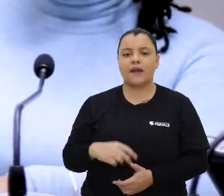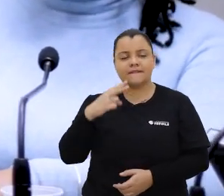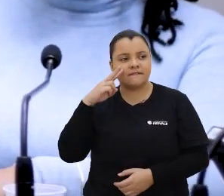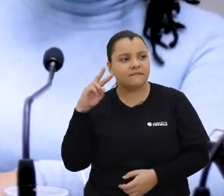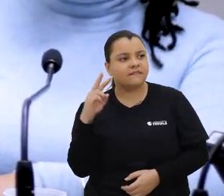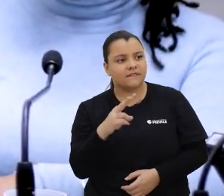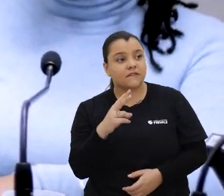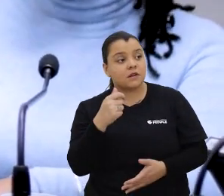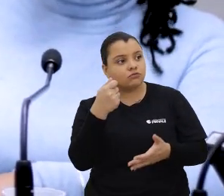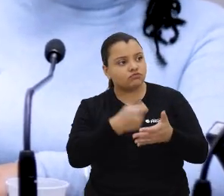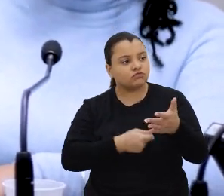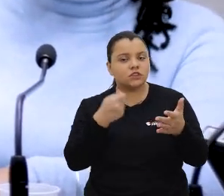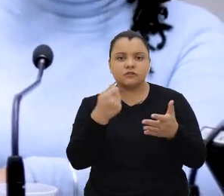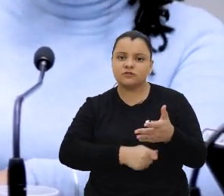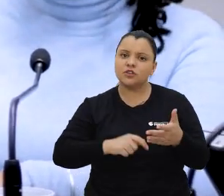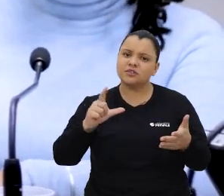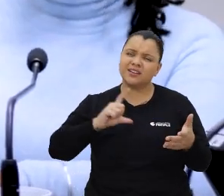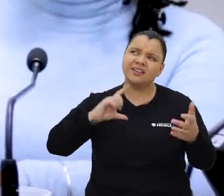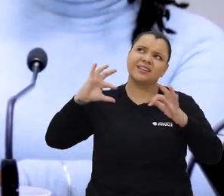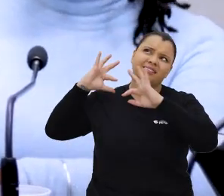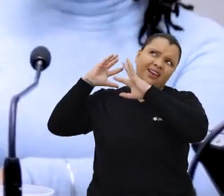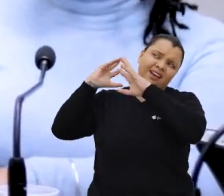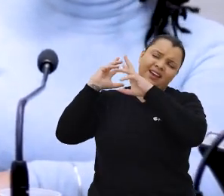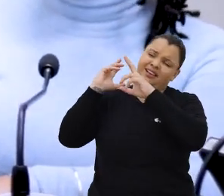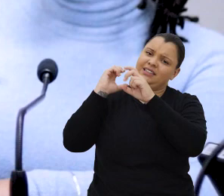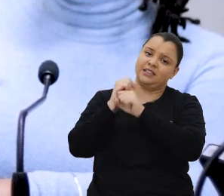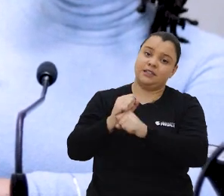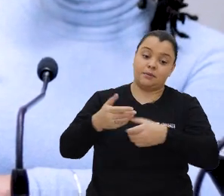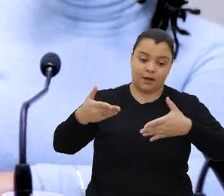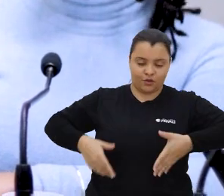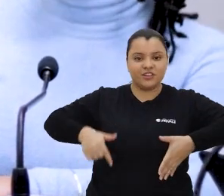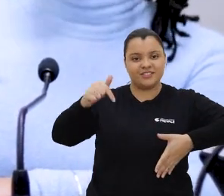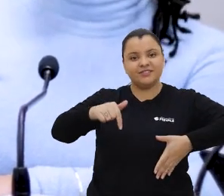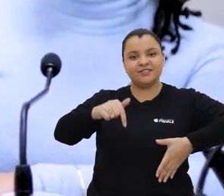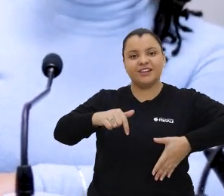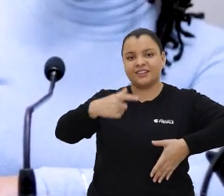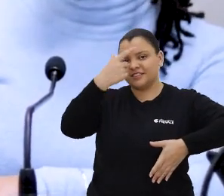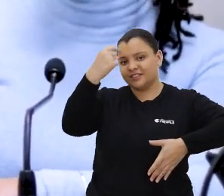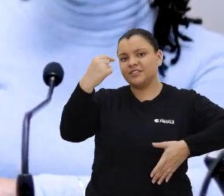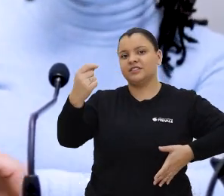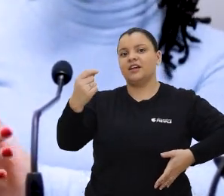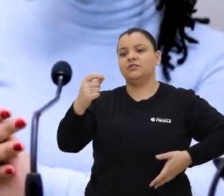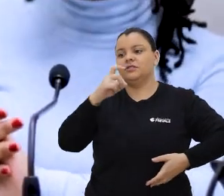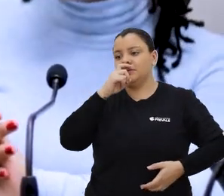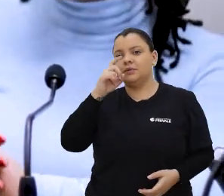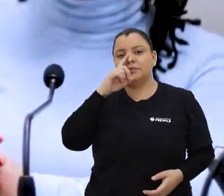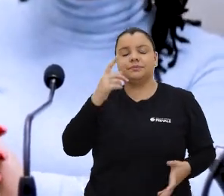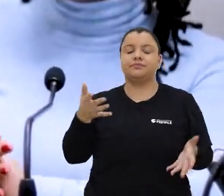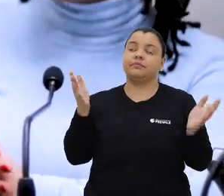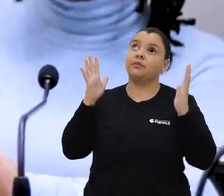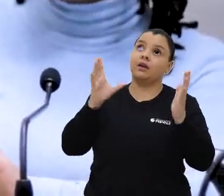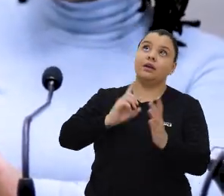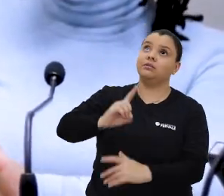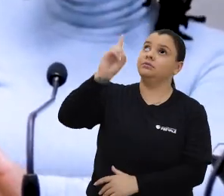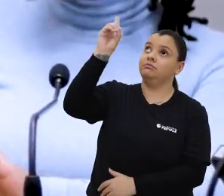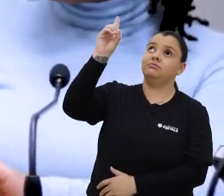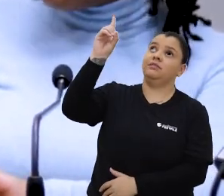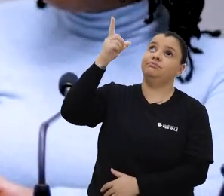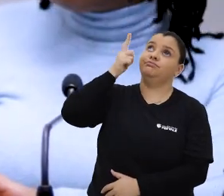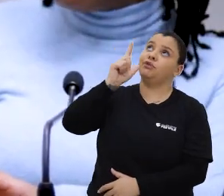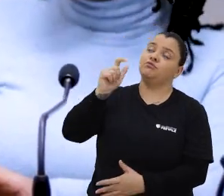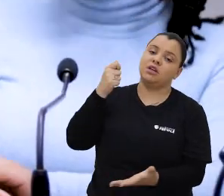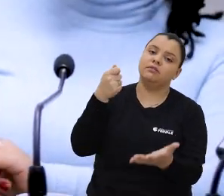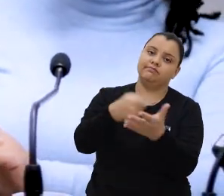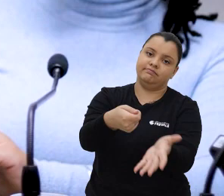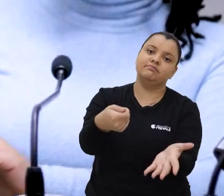que tem desde lá de trás para hoje eu estar aqui na universidade, que os meus pais, graças a Deus, conseguem